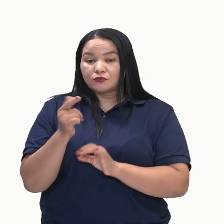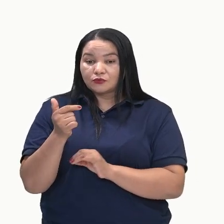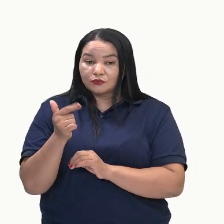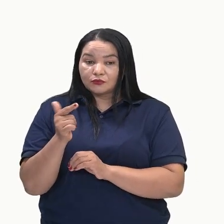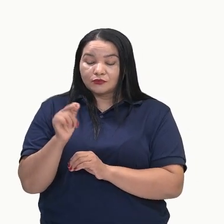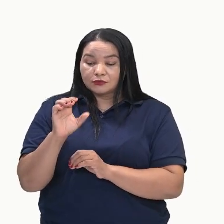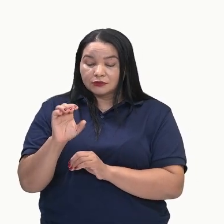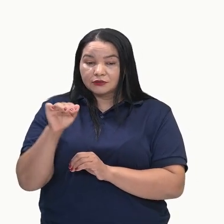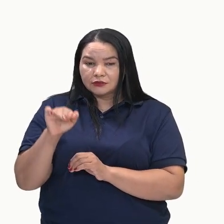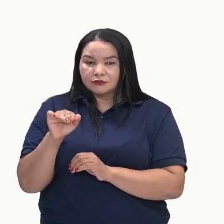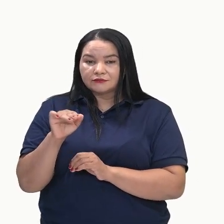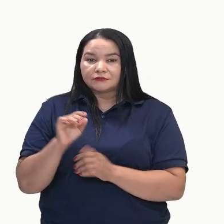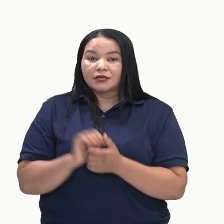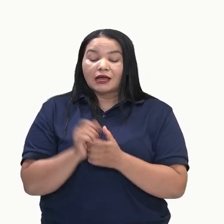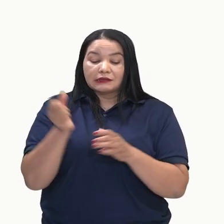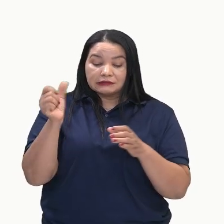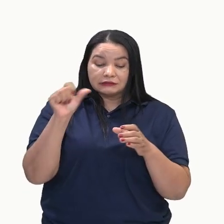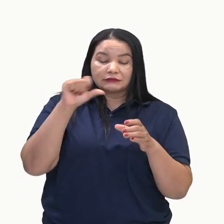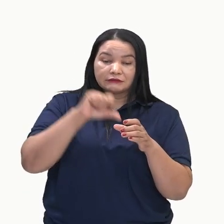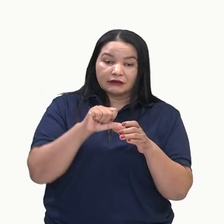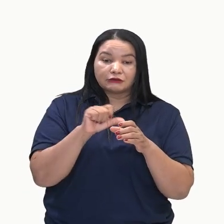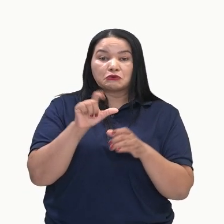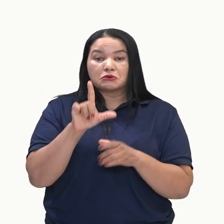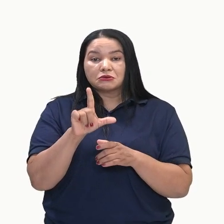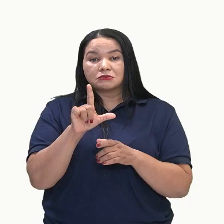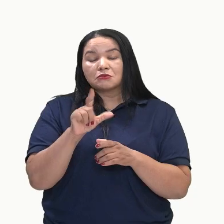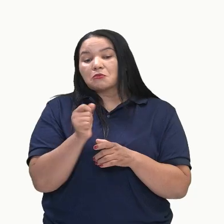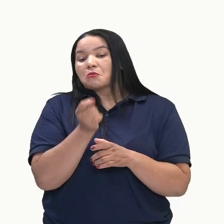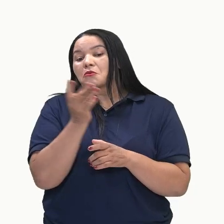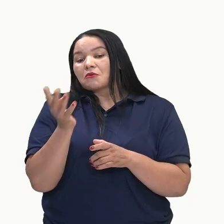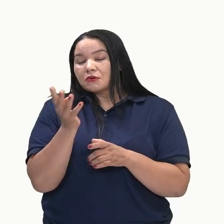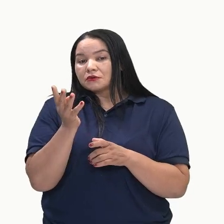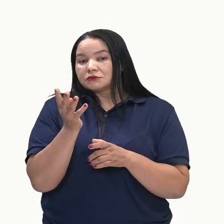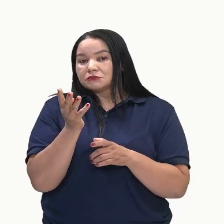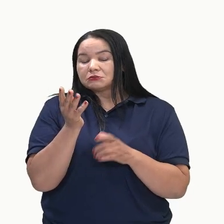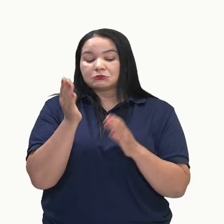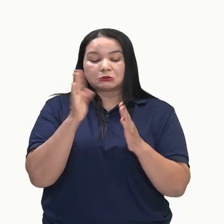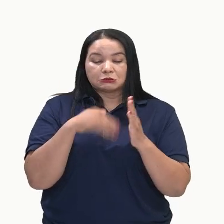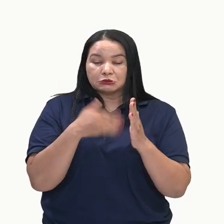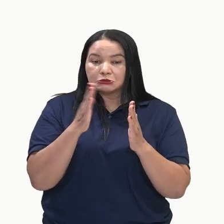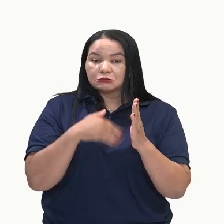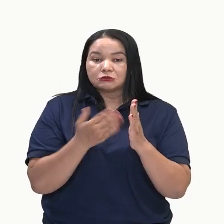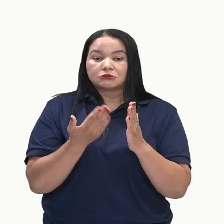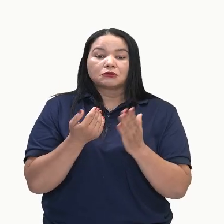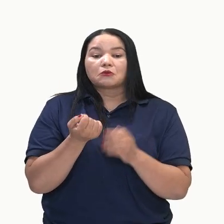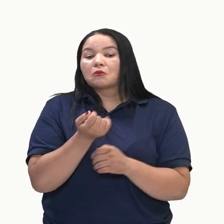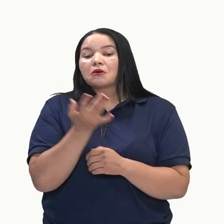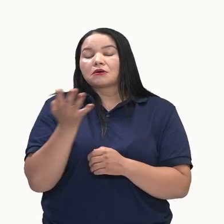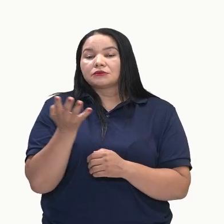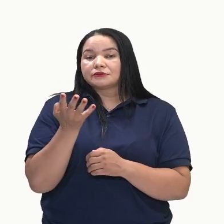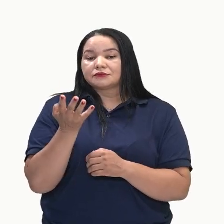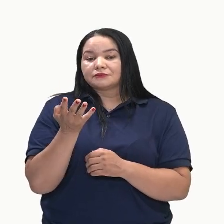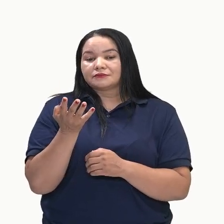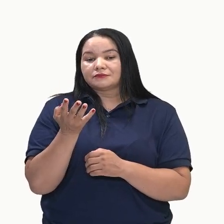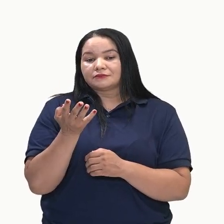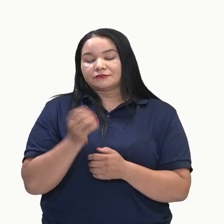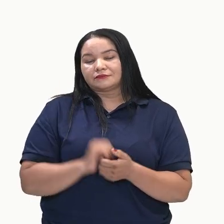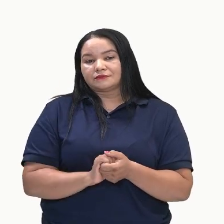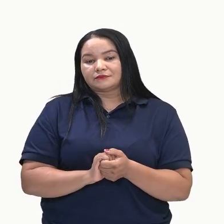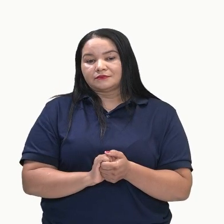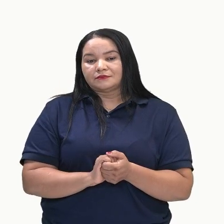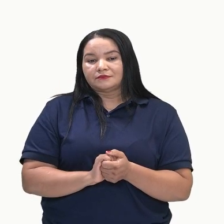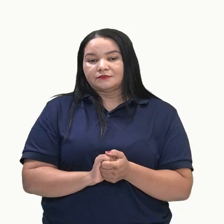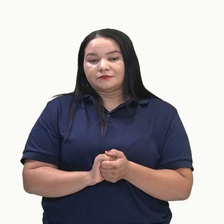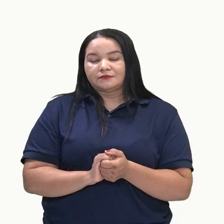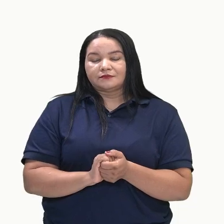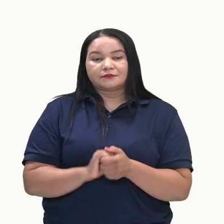de tinta ela pode conter? Então, são quantos litros de tinta ela pode conter? Nada